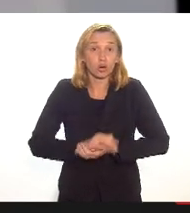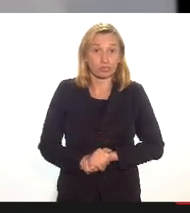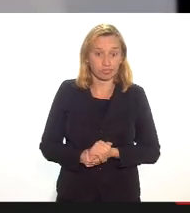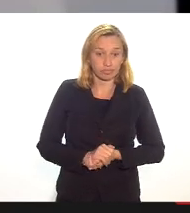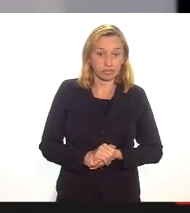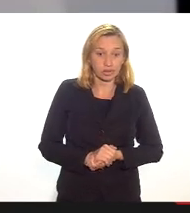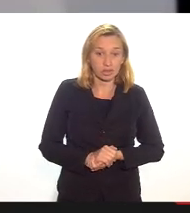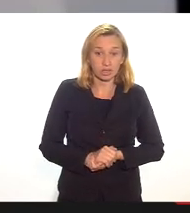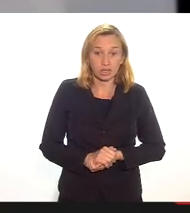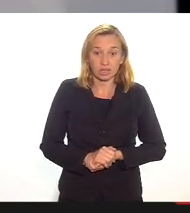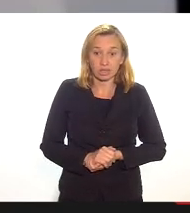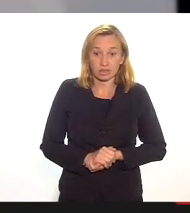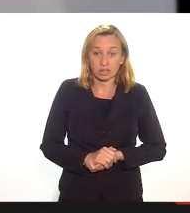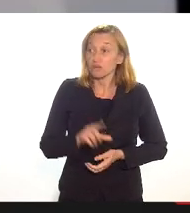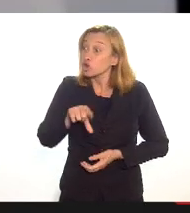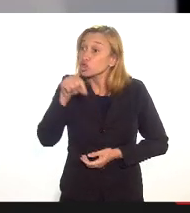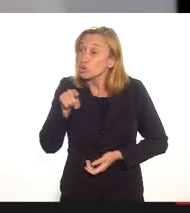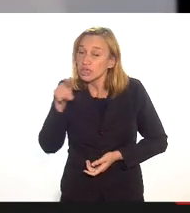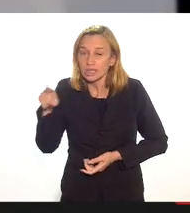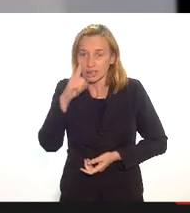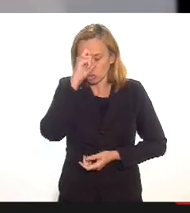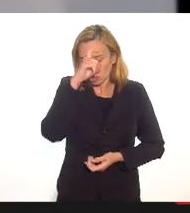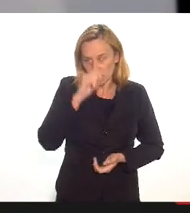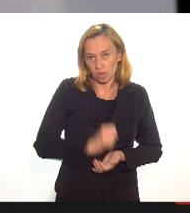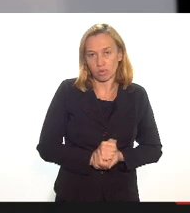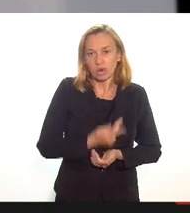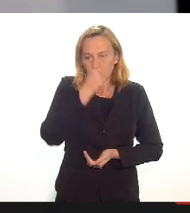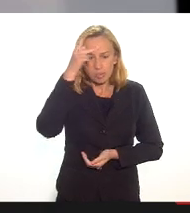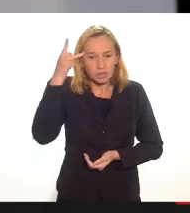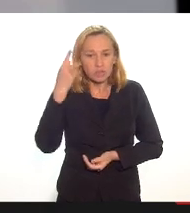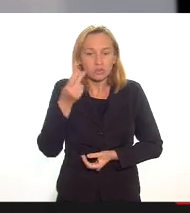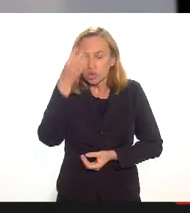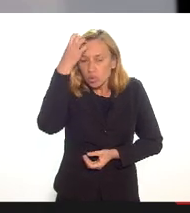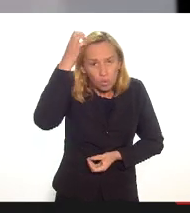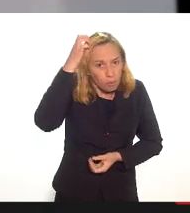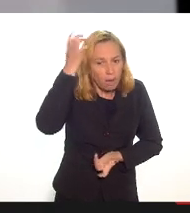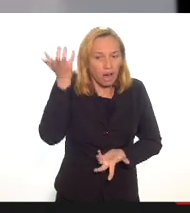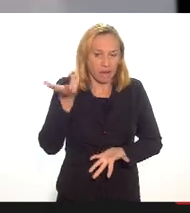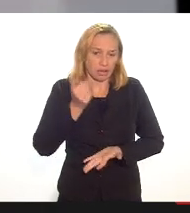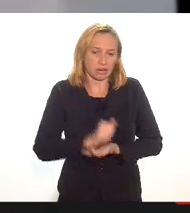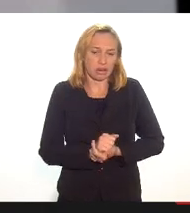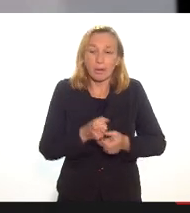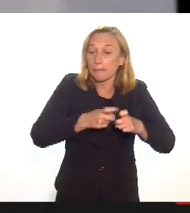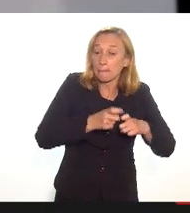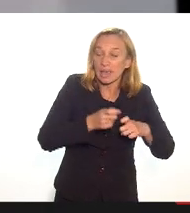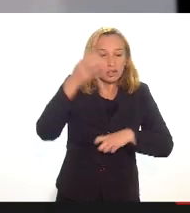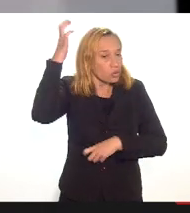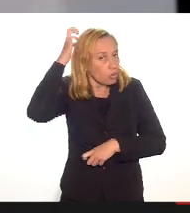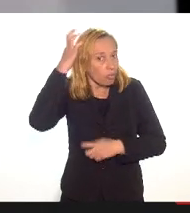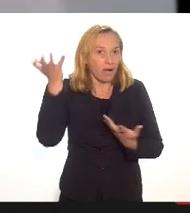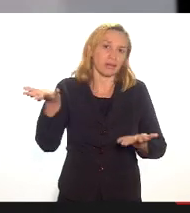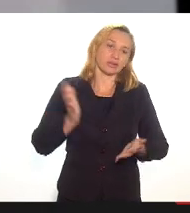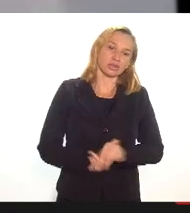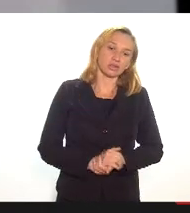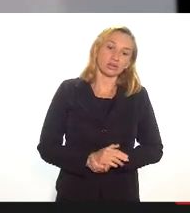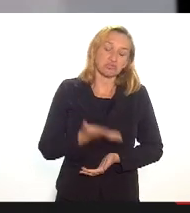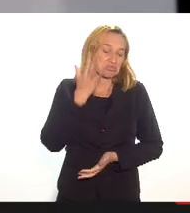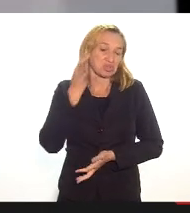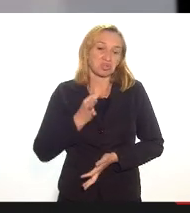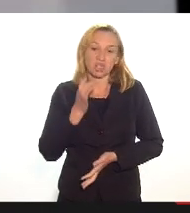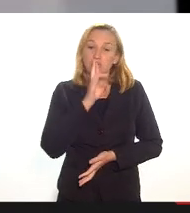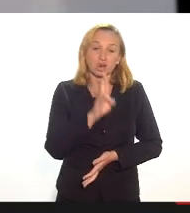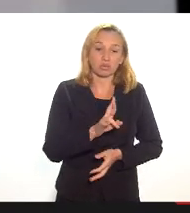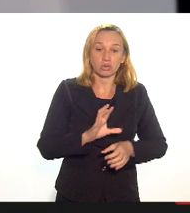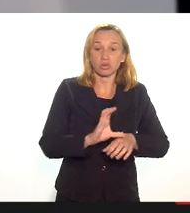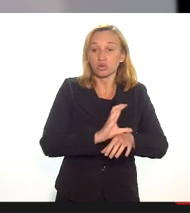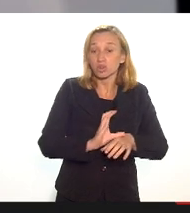ele tem mandato, ele foi eleito. Então, pessoas são punidas, médicos são punidos. Eu não sei qual foi a resposta do Conselho